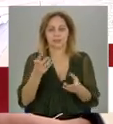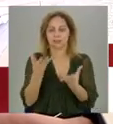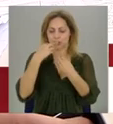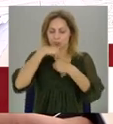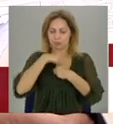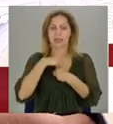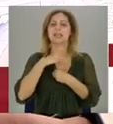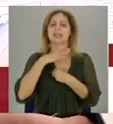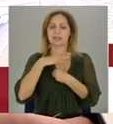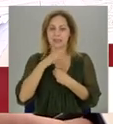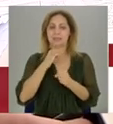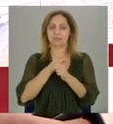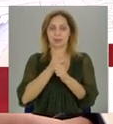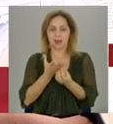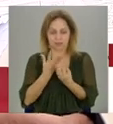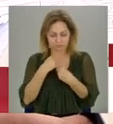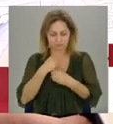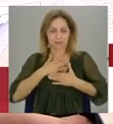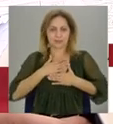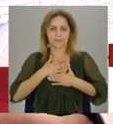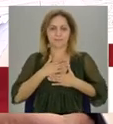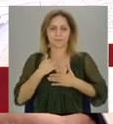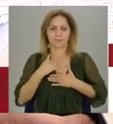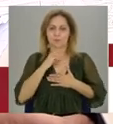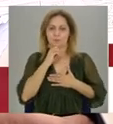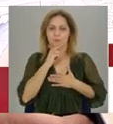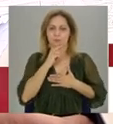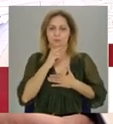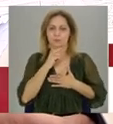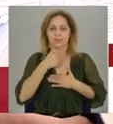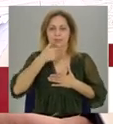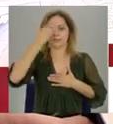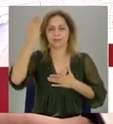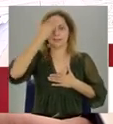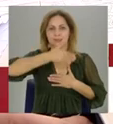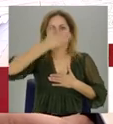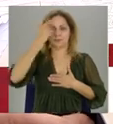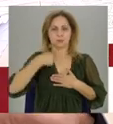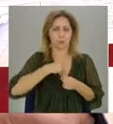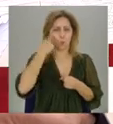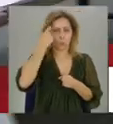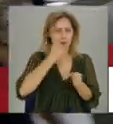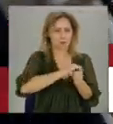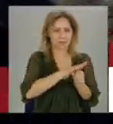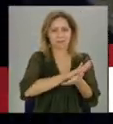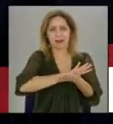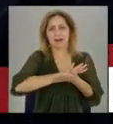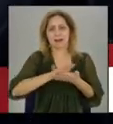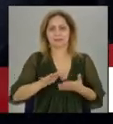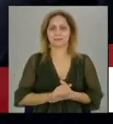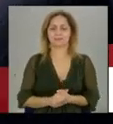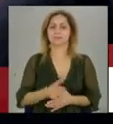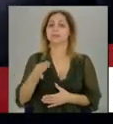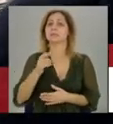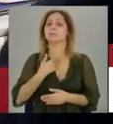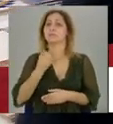uma vontade tão grande que acho que estava aqui durante a noite, todo dia, nem pensava no coronavírus. Pedro,